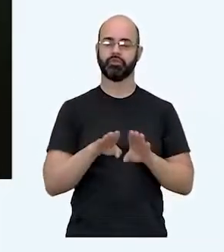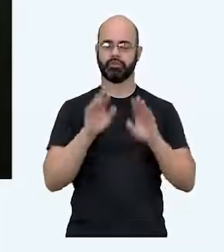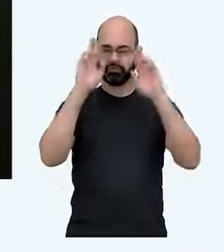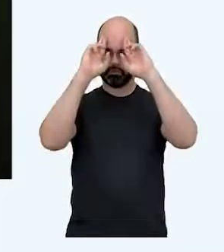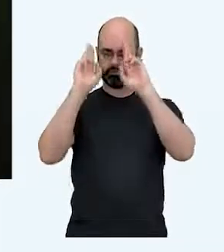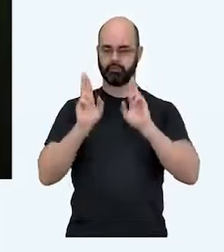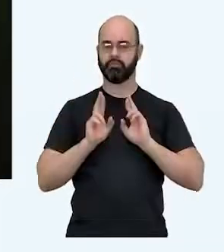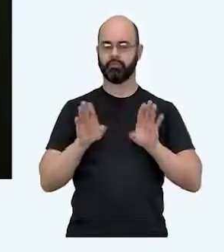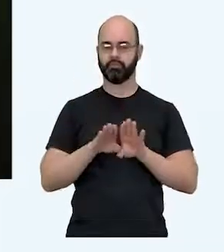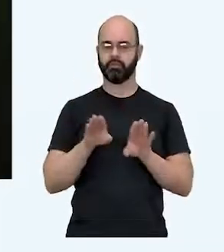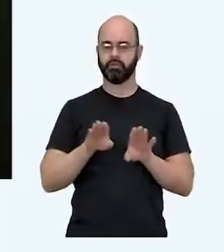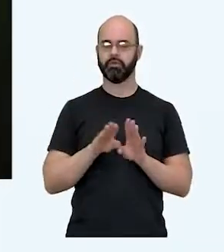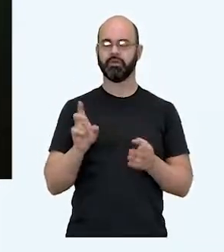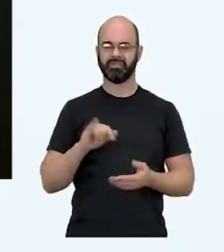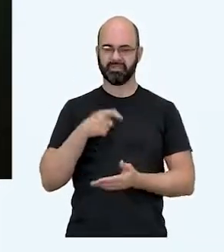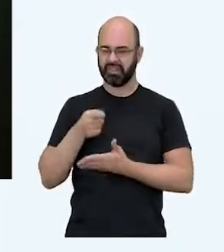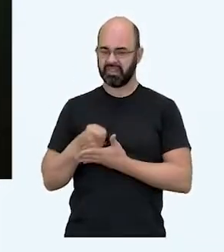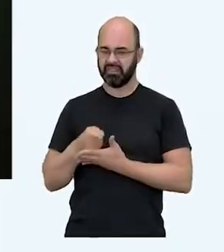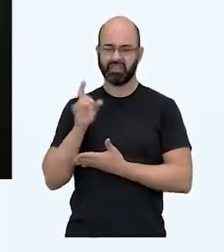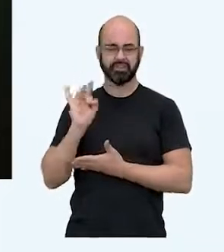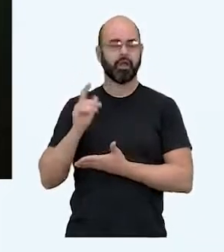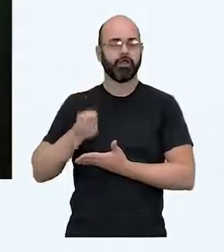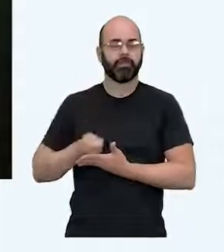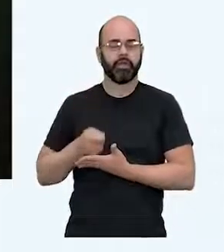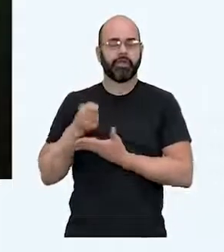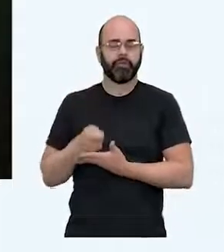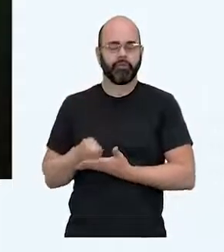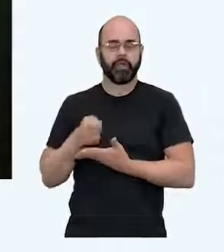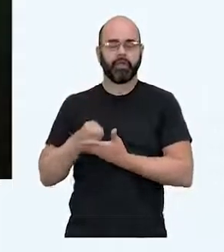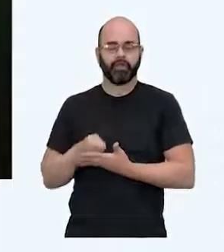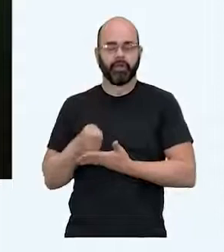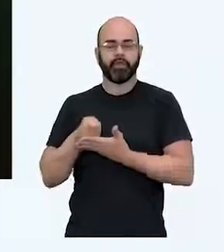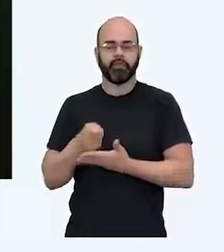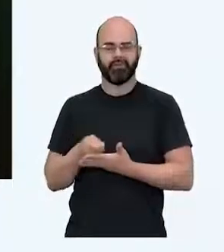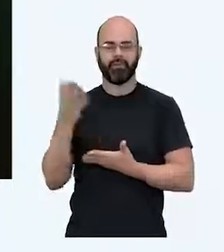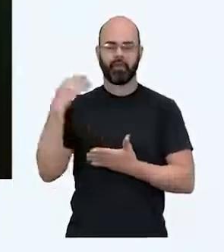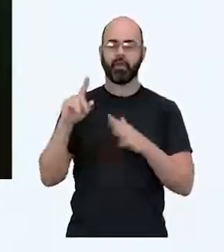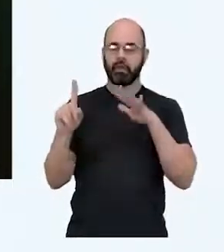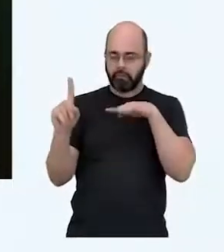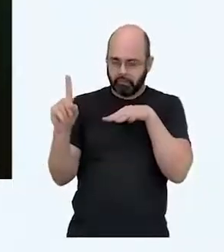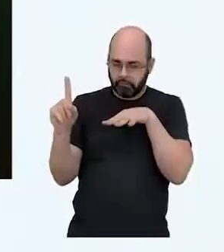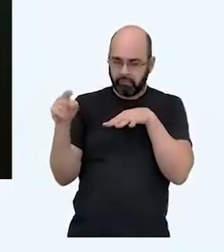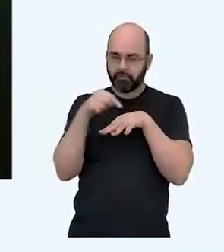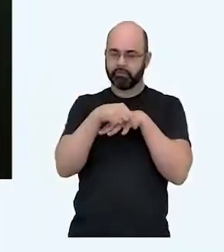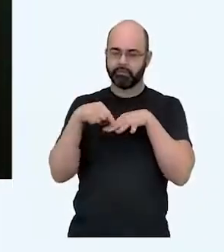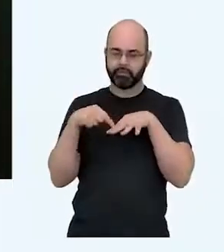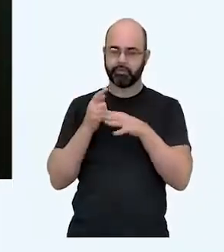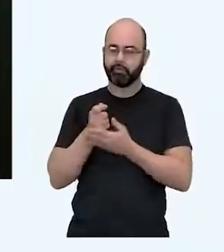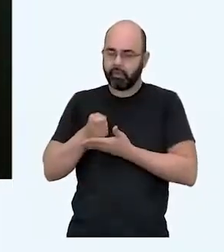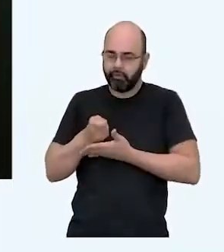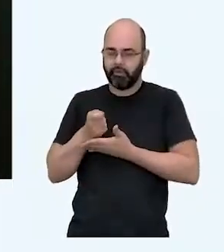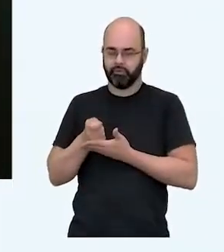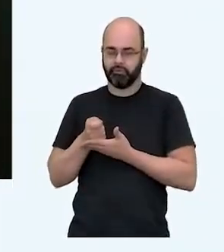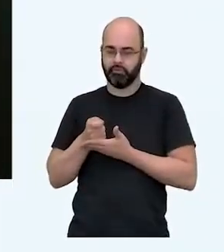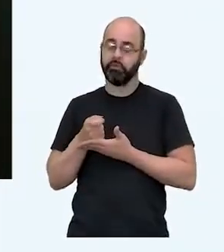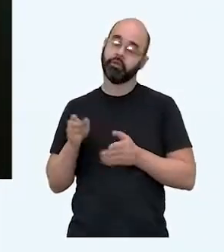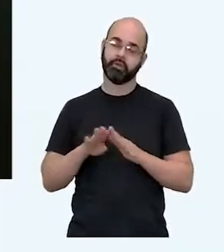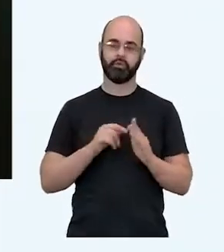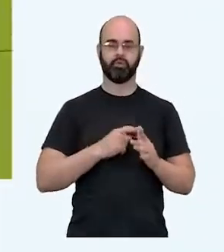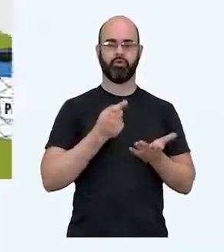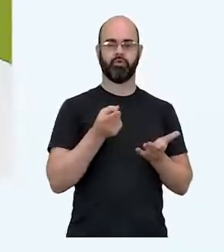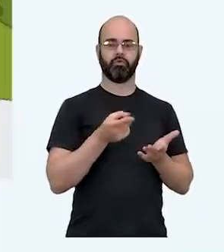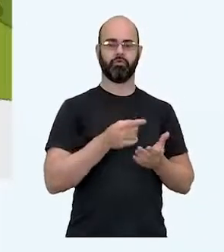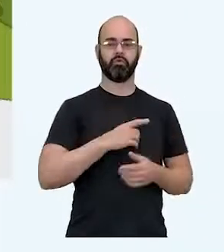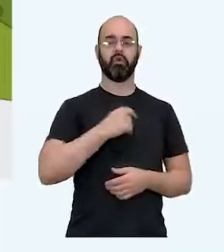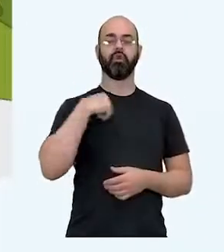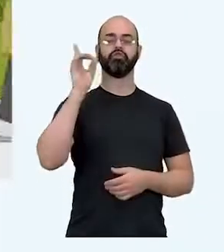há cidadania quando só há deveres a cumprir, como era o caso dos súditos, mas também não há cidadania só com direitos.